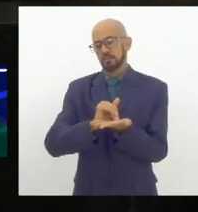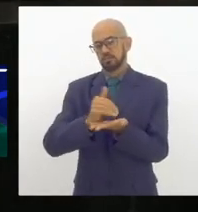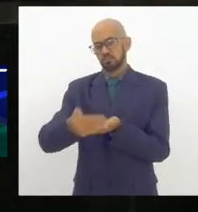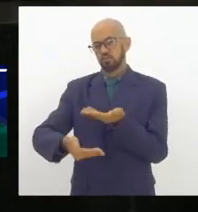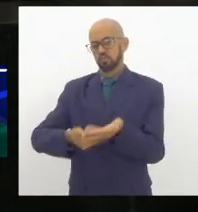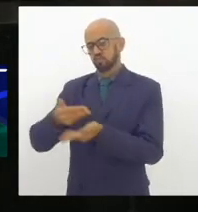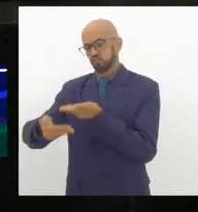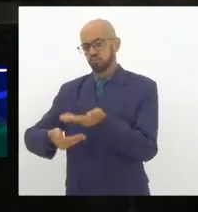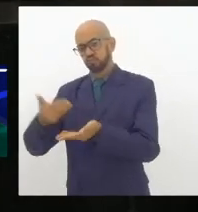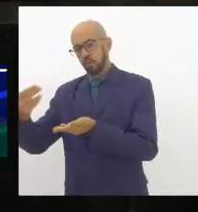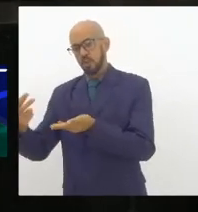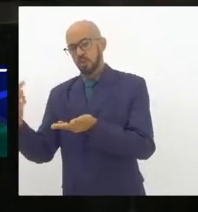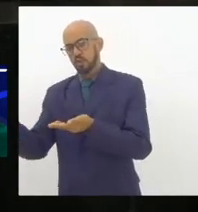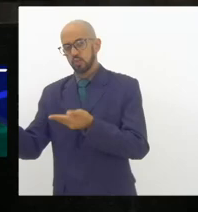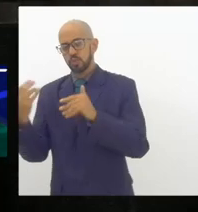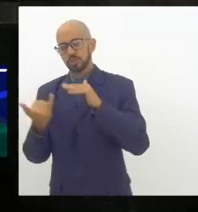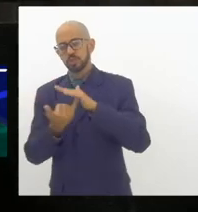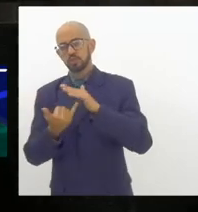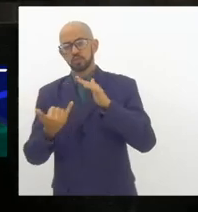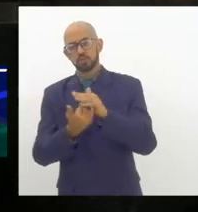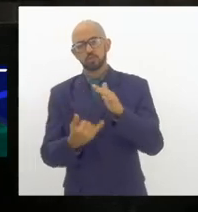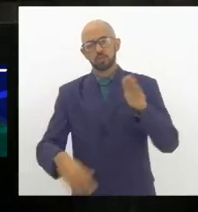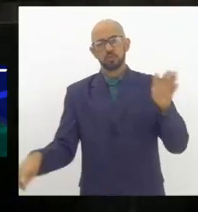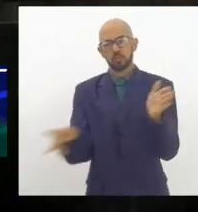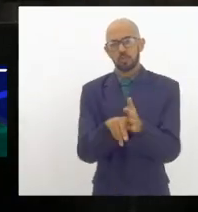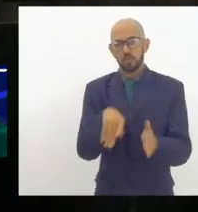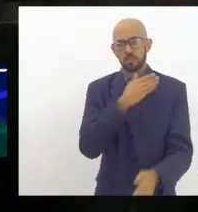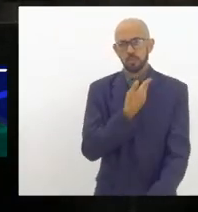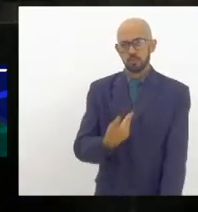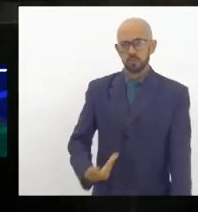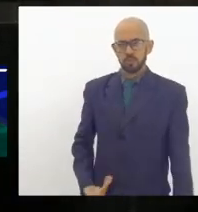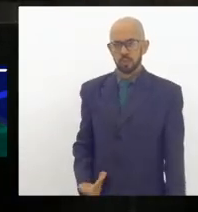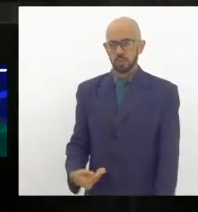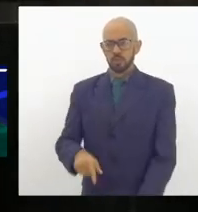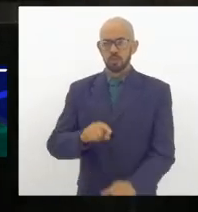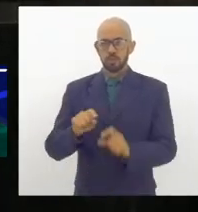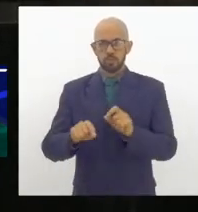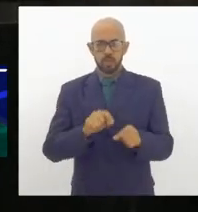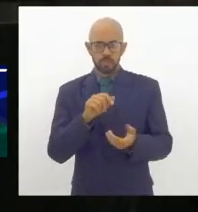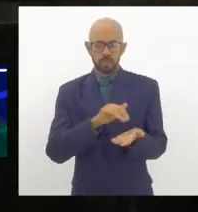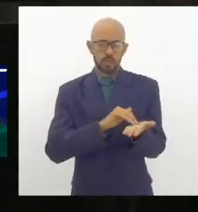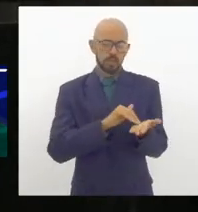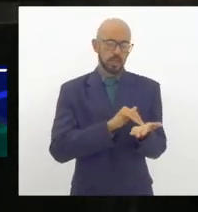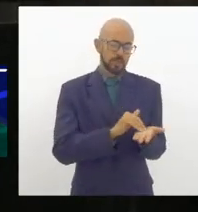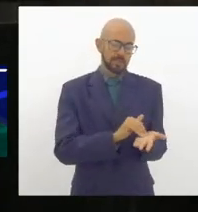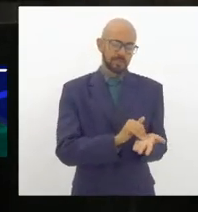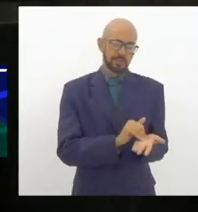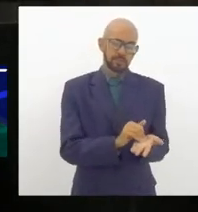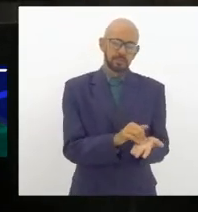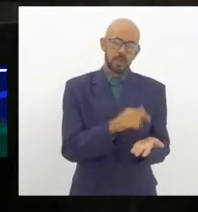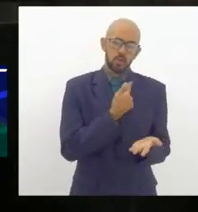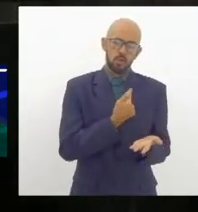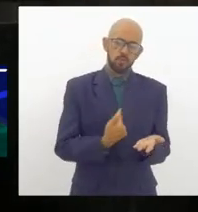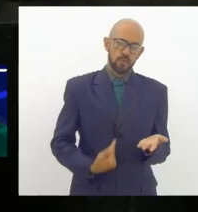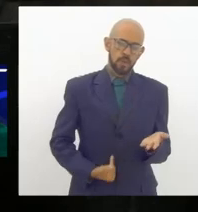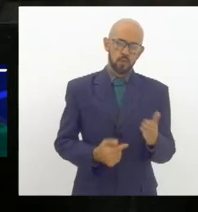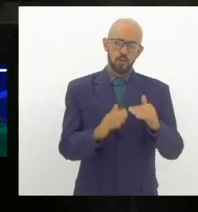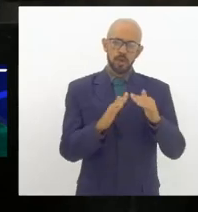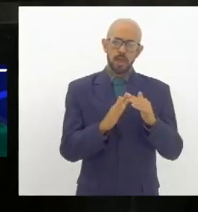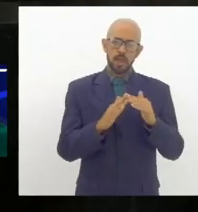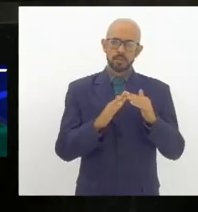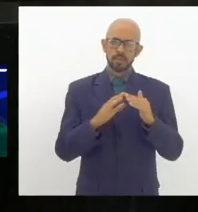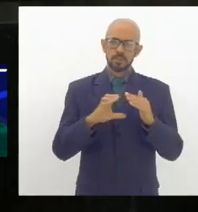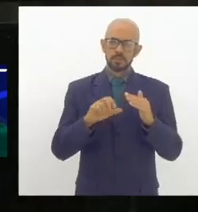bom e duas instituições as secretarias são governo Casa